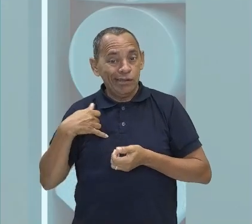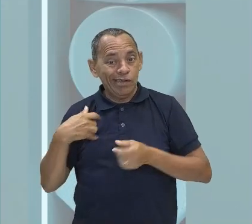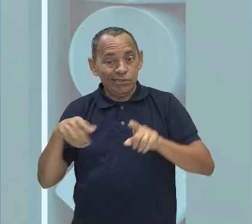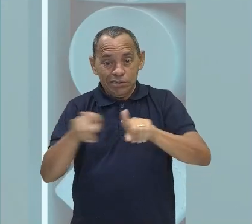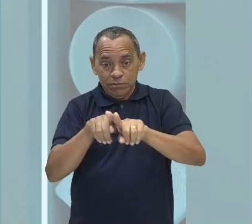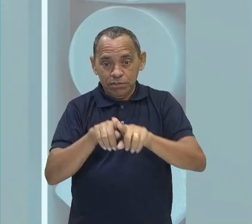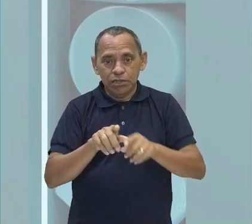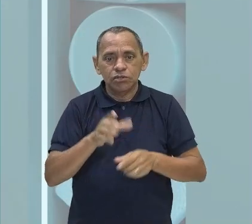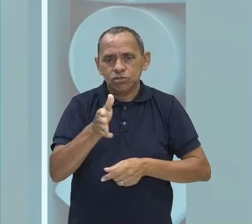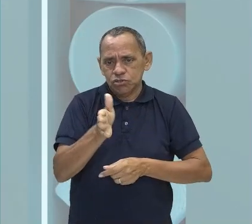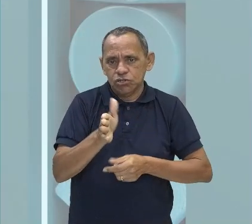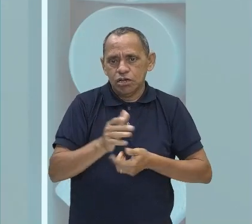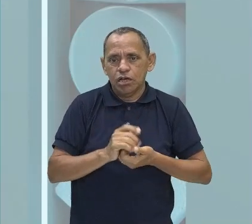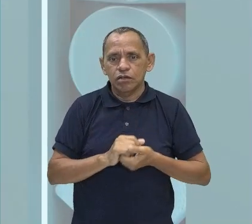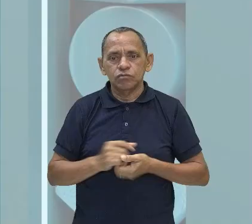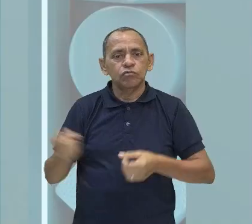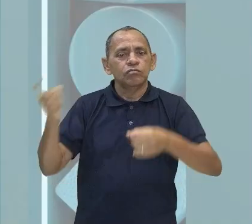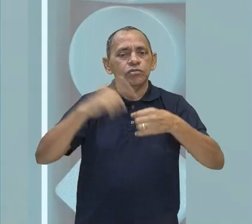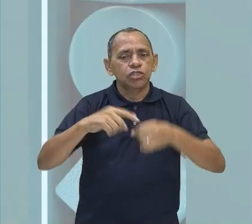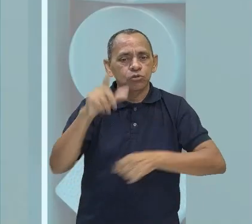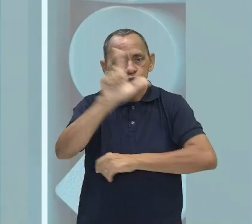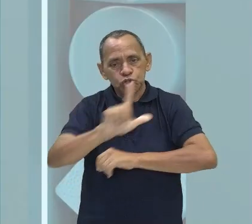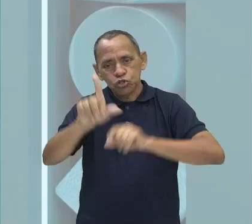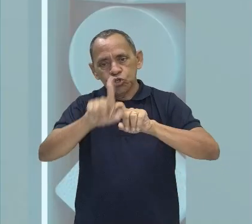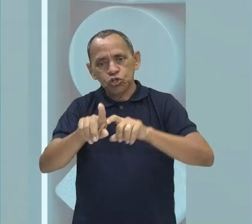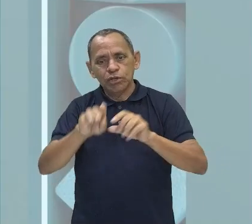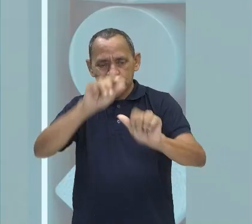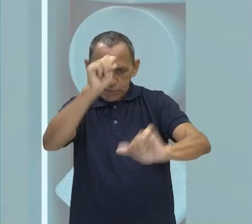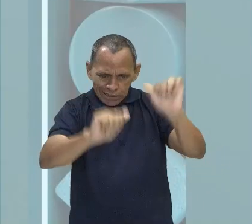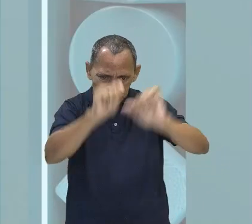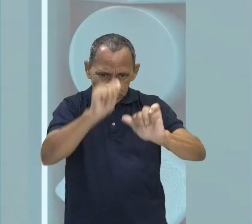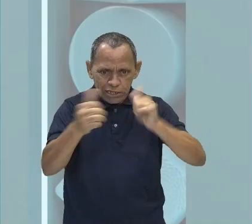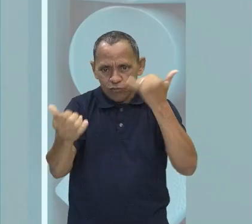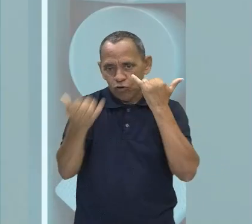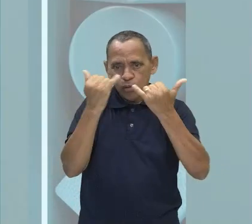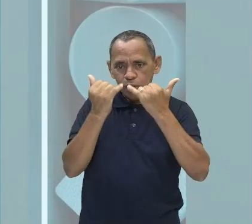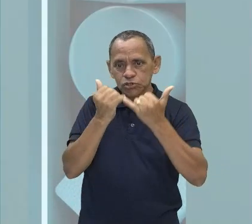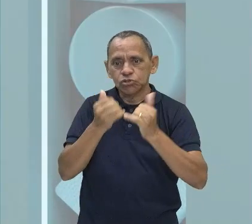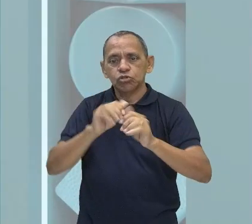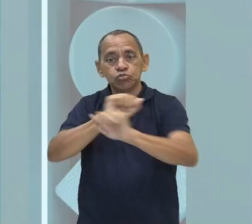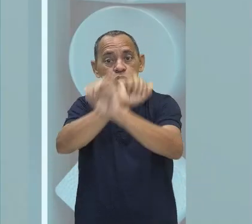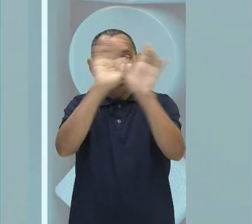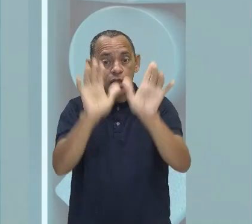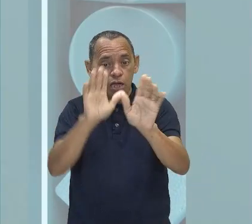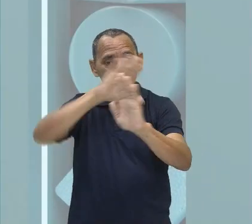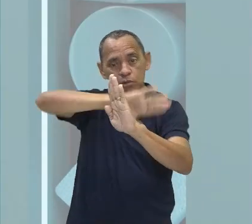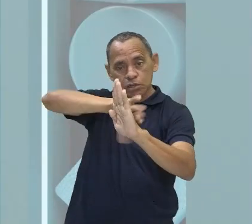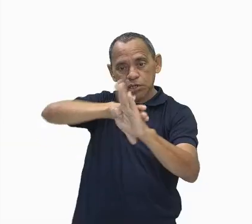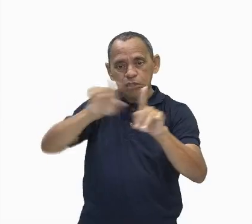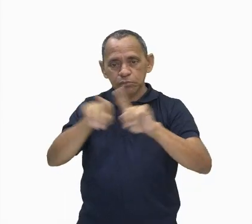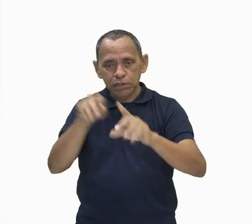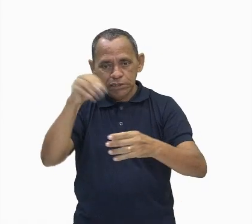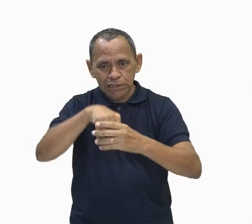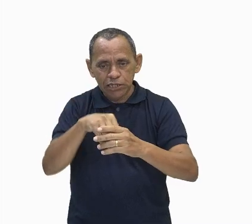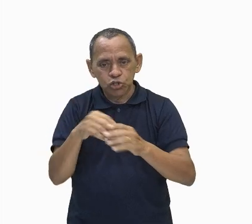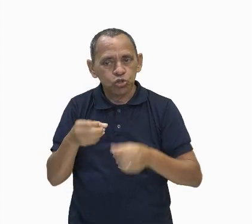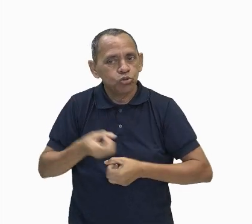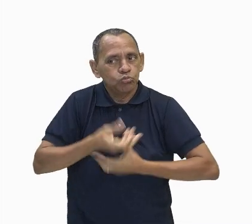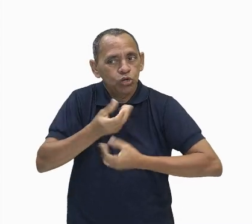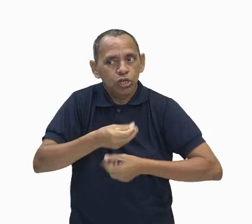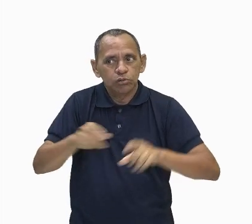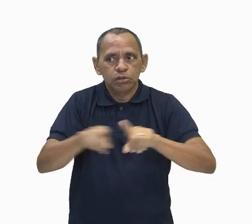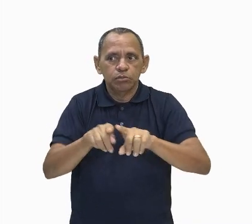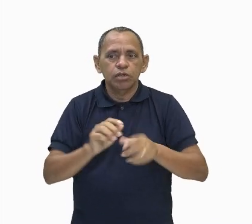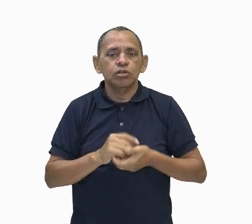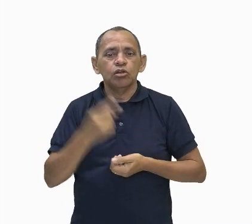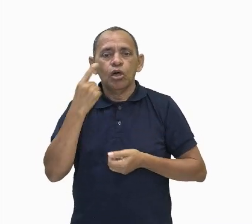um pouquinho para a literatura, tentando interpretar um pouco das informações explícitas e implícitas no nosso poema. E para terminar, observem comigo a